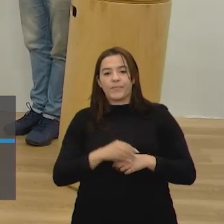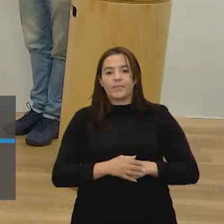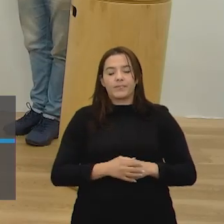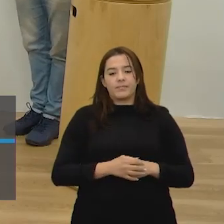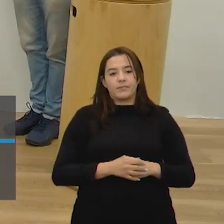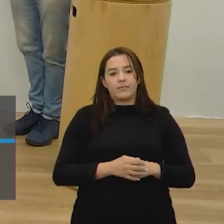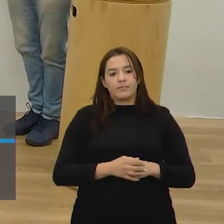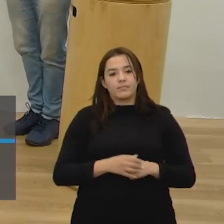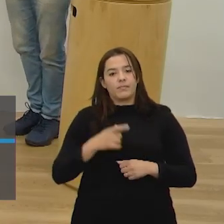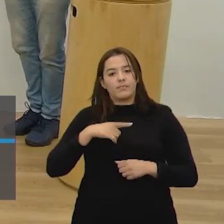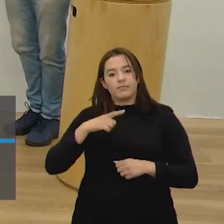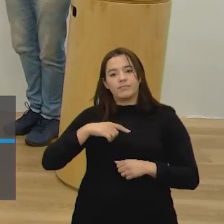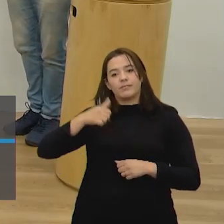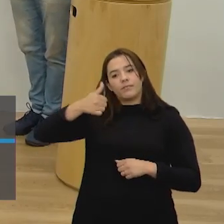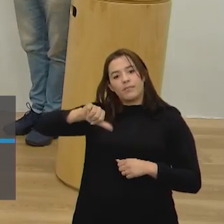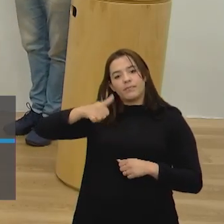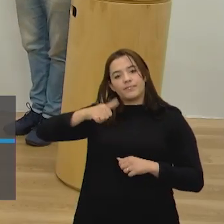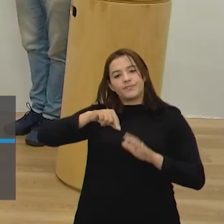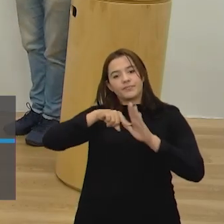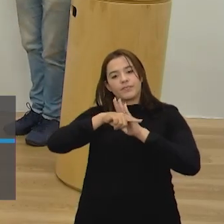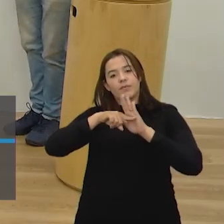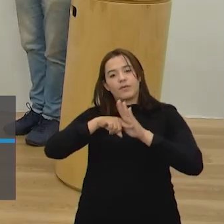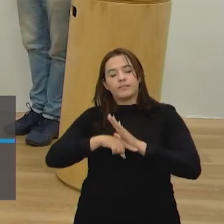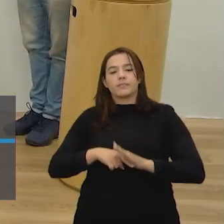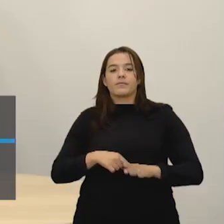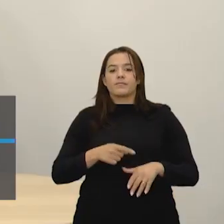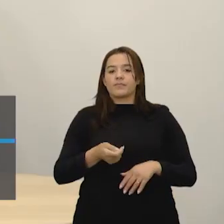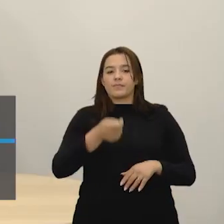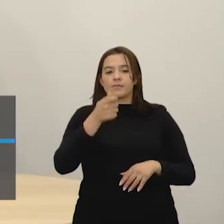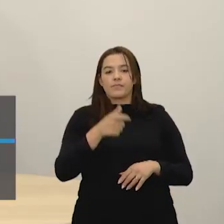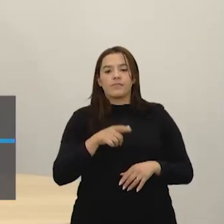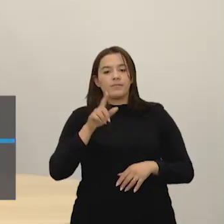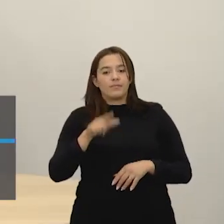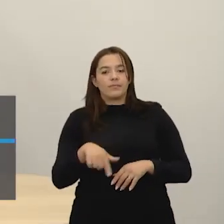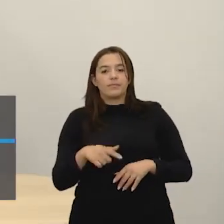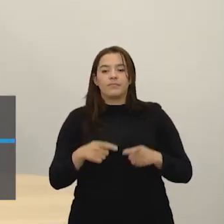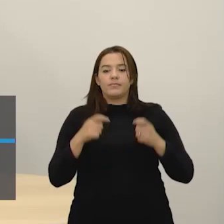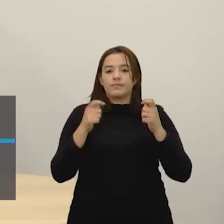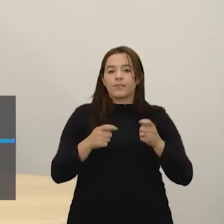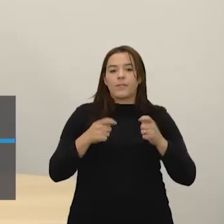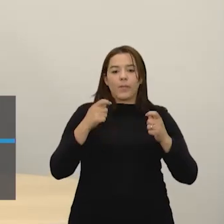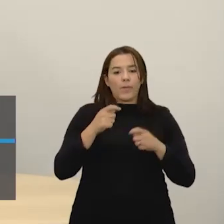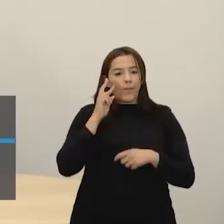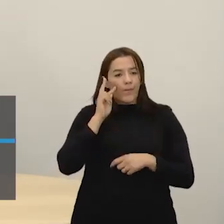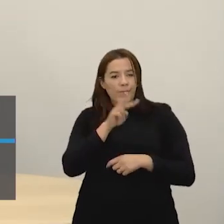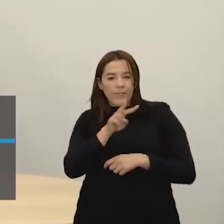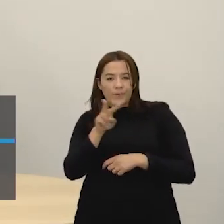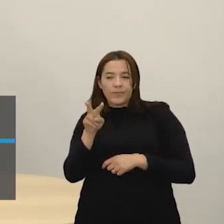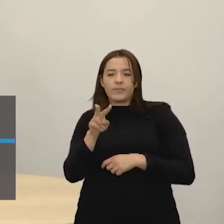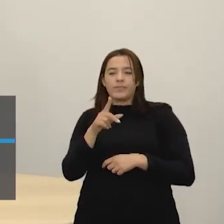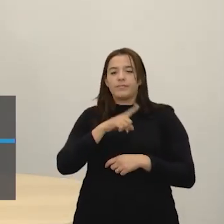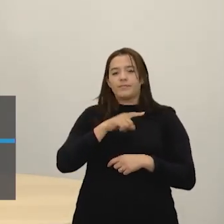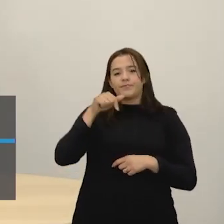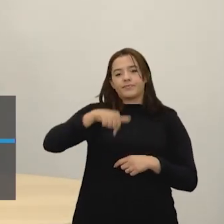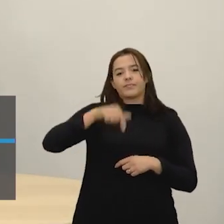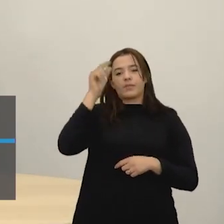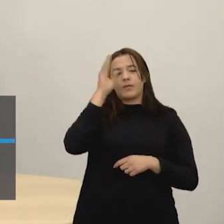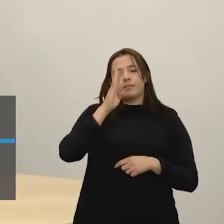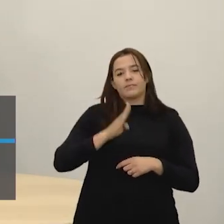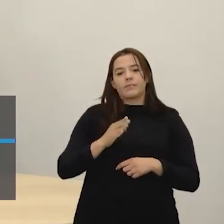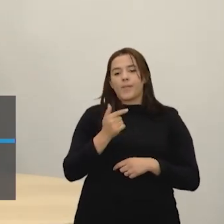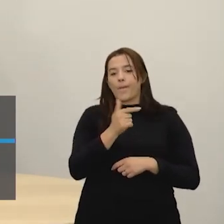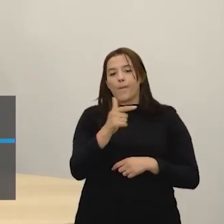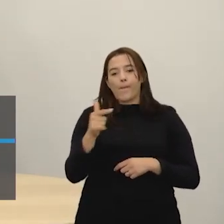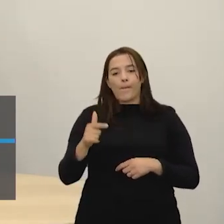então. Quase como se fosse isso. Quase como se fosse isso. E que é um movimento que eu não enxergo tanto assim no Brasil,